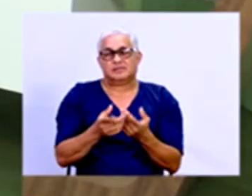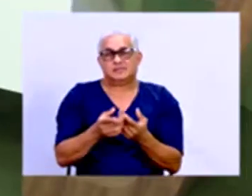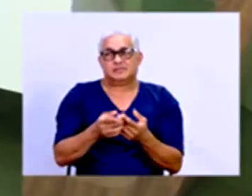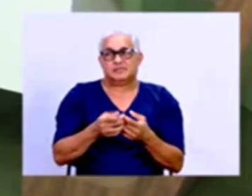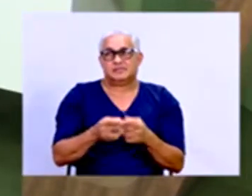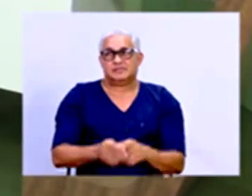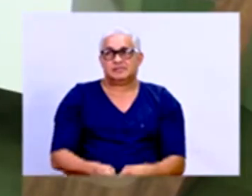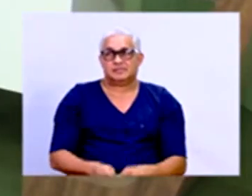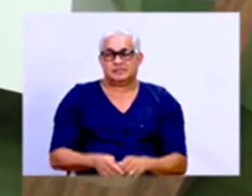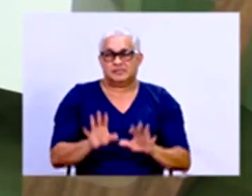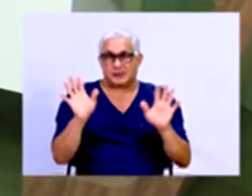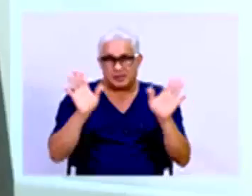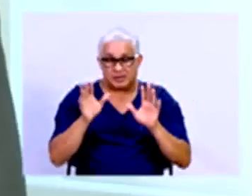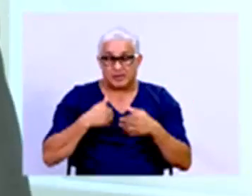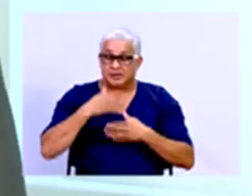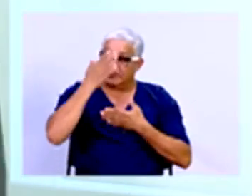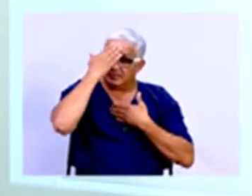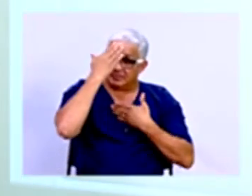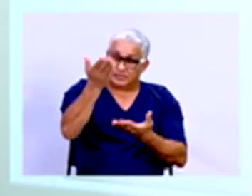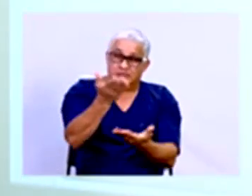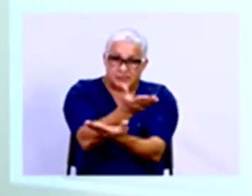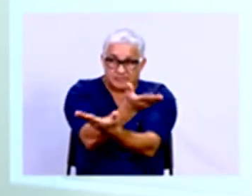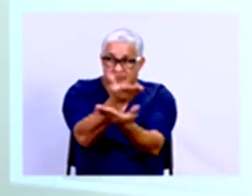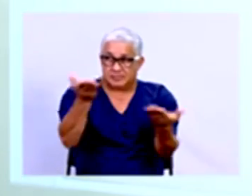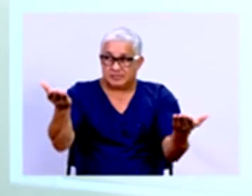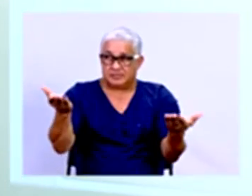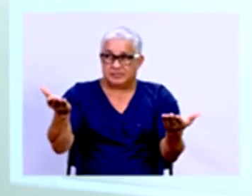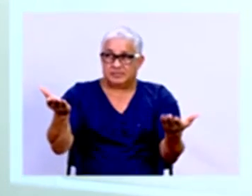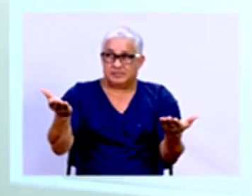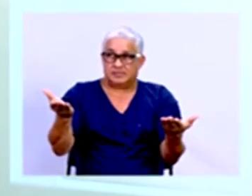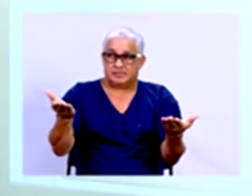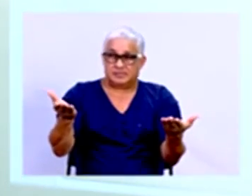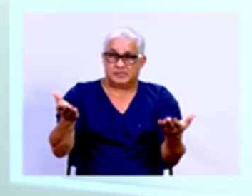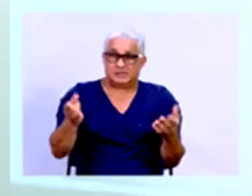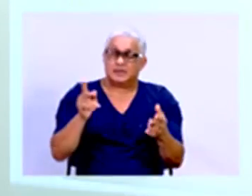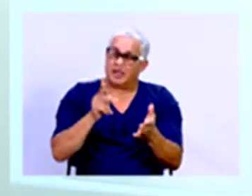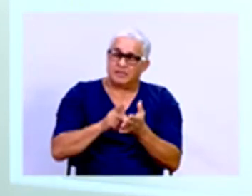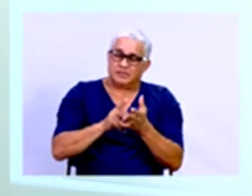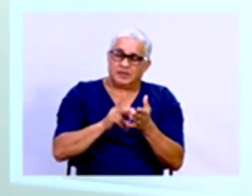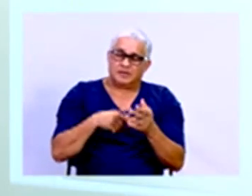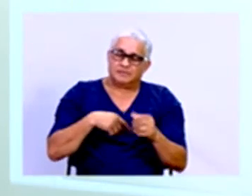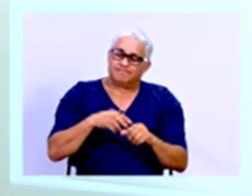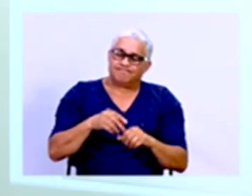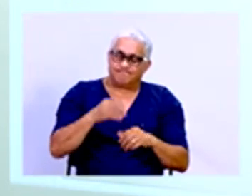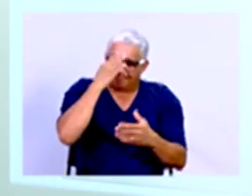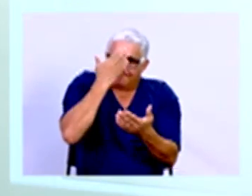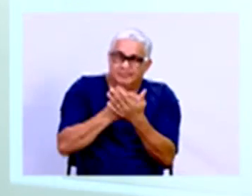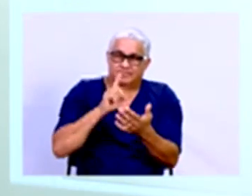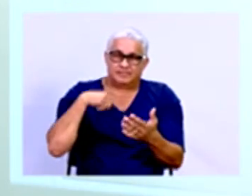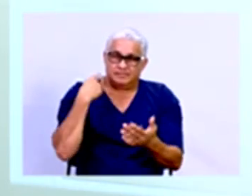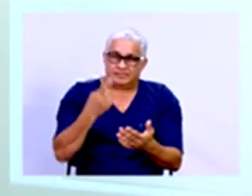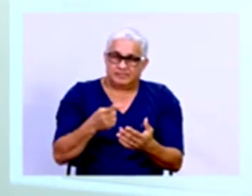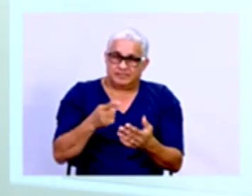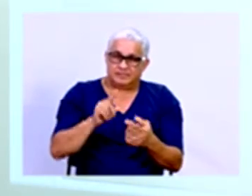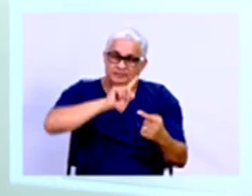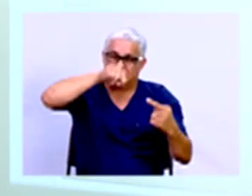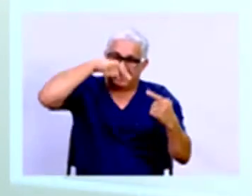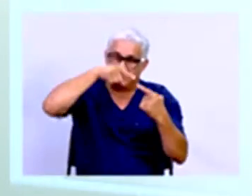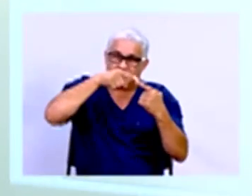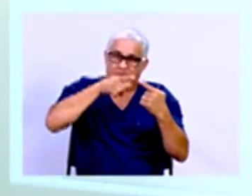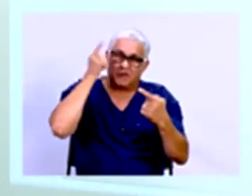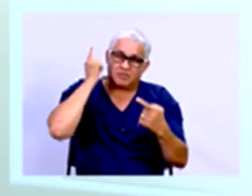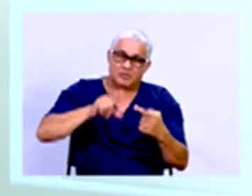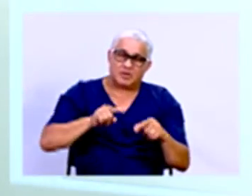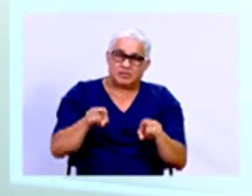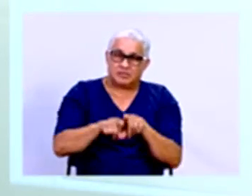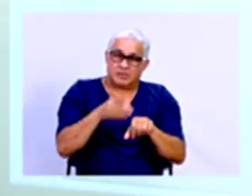aqui? Bom, eu agradeço a todos vocês, espero que a gente tenha realmente atingido o objetivo. Espero, principalmente, né, com essa